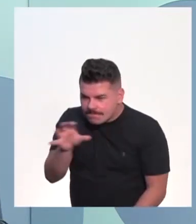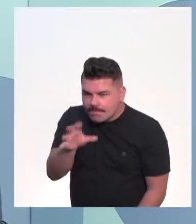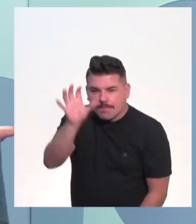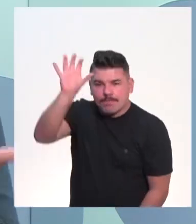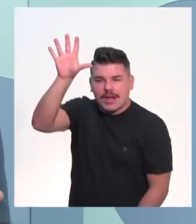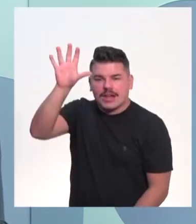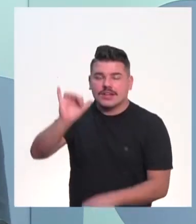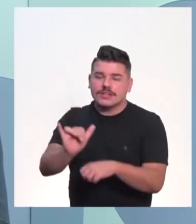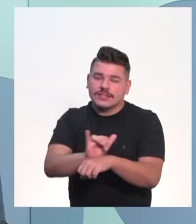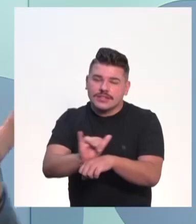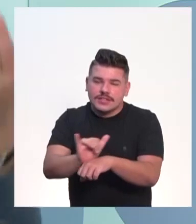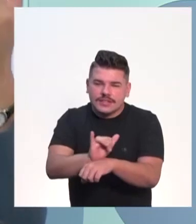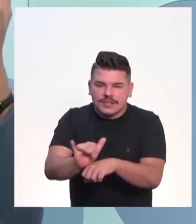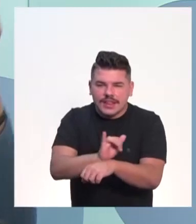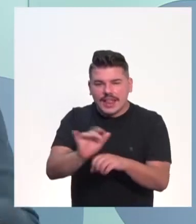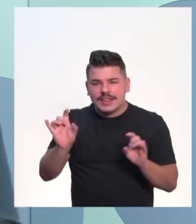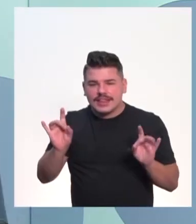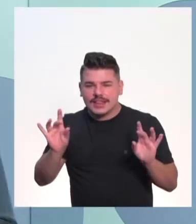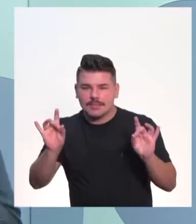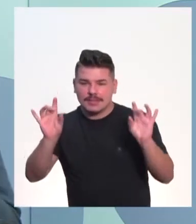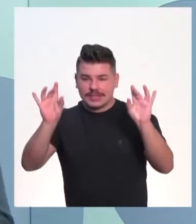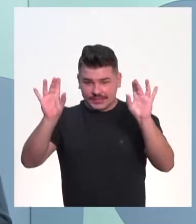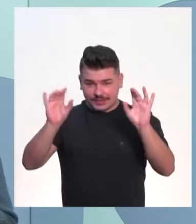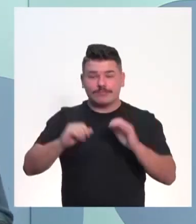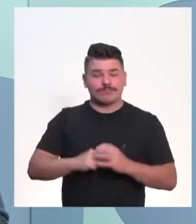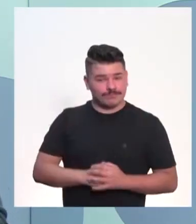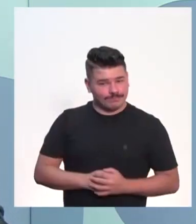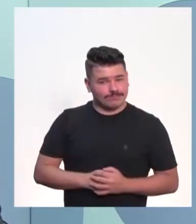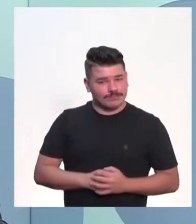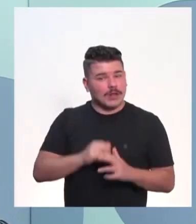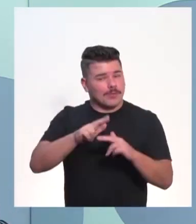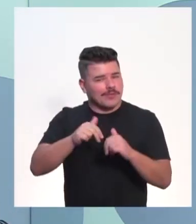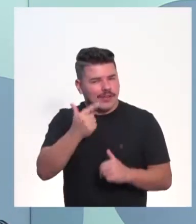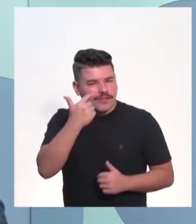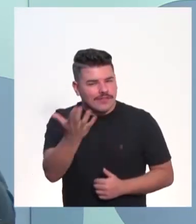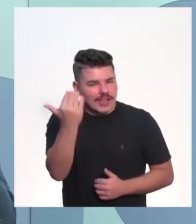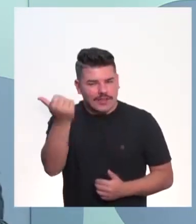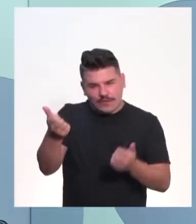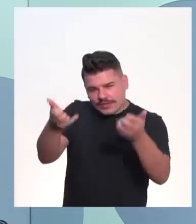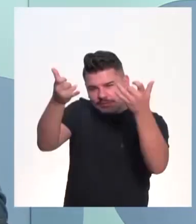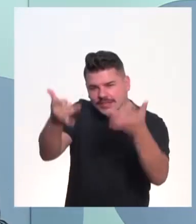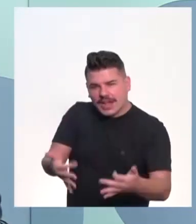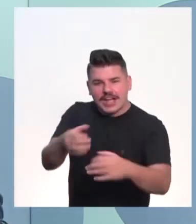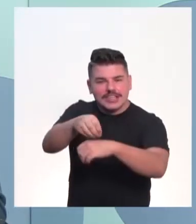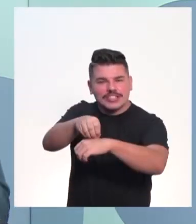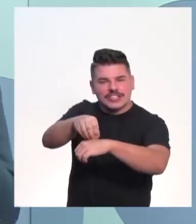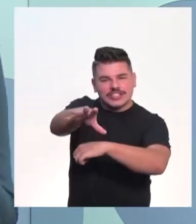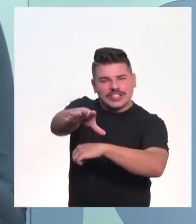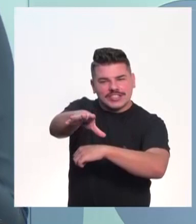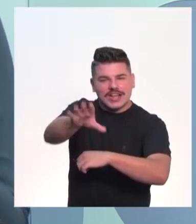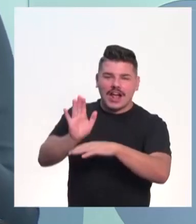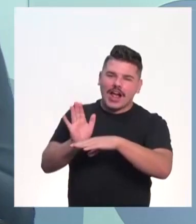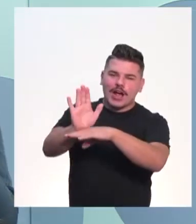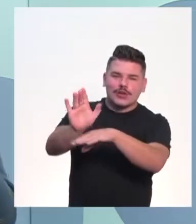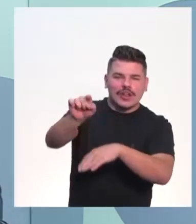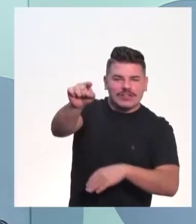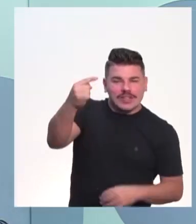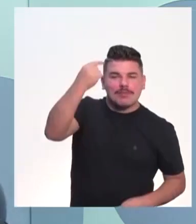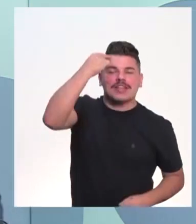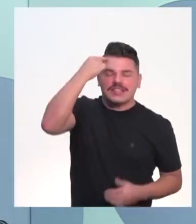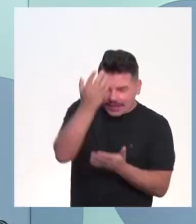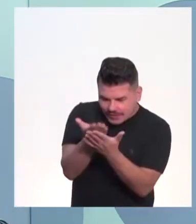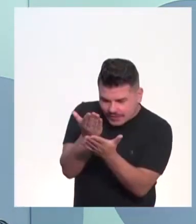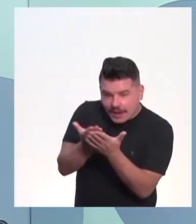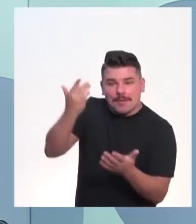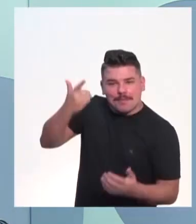e a gente também tem dicas. Então, cola mais, porque a gente vai falar dessas dicas hoje e a gente vai tentar ajudar vocês nesse processo